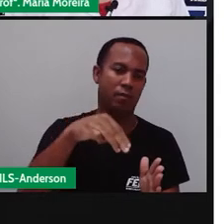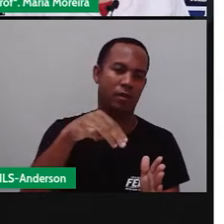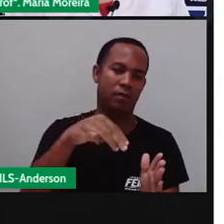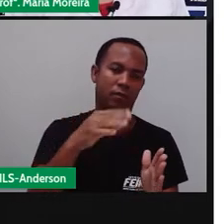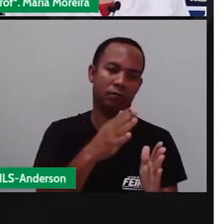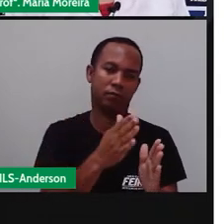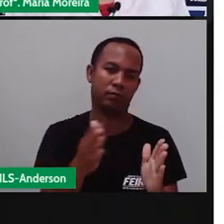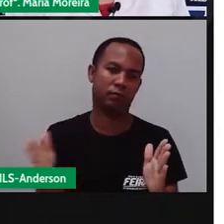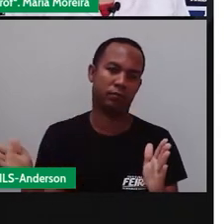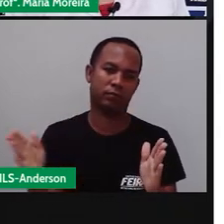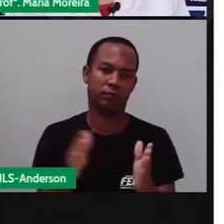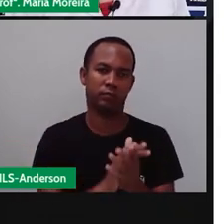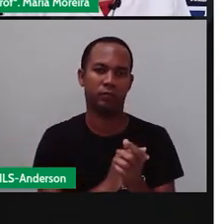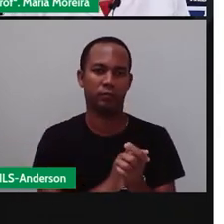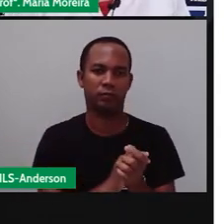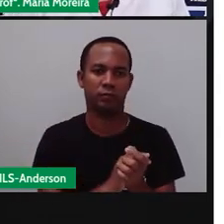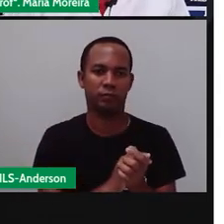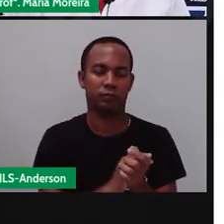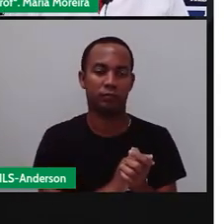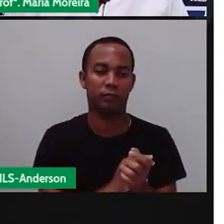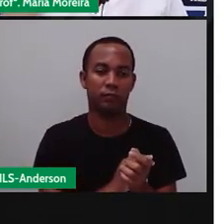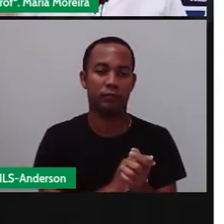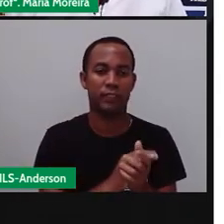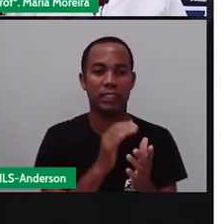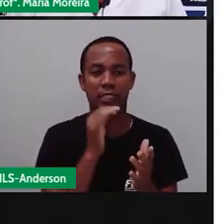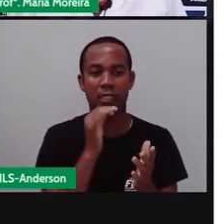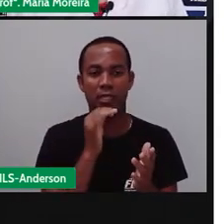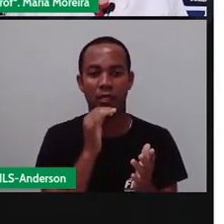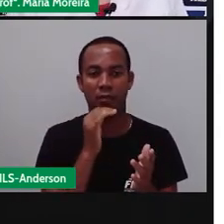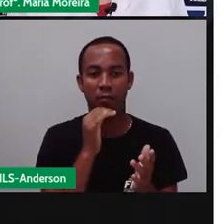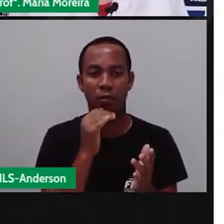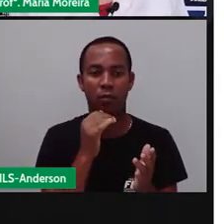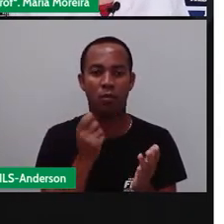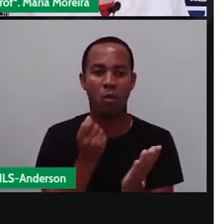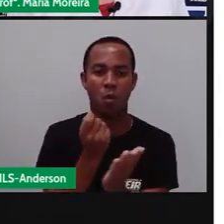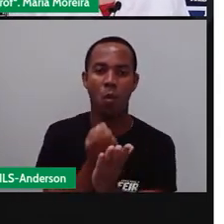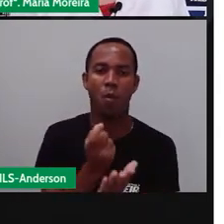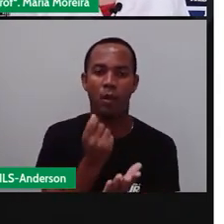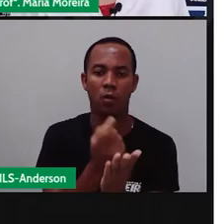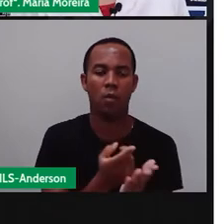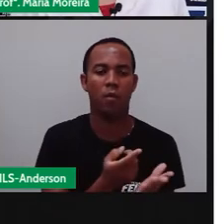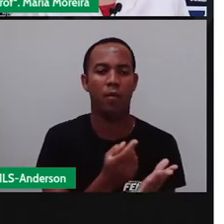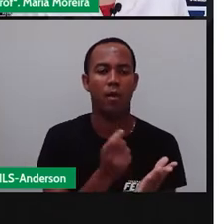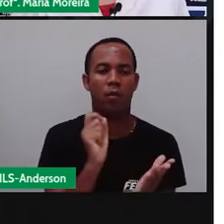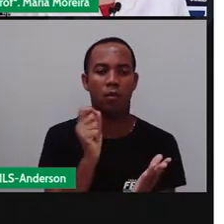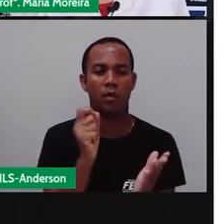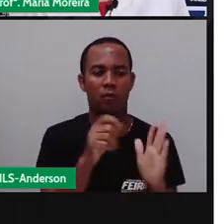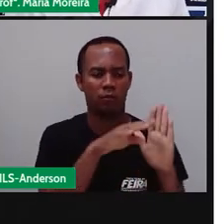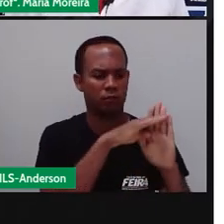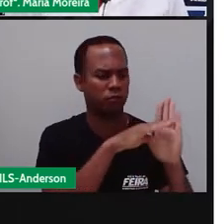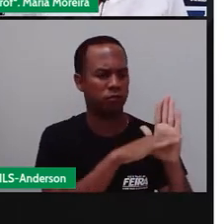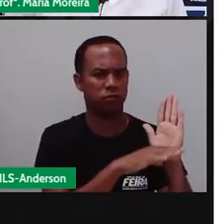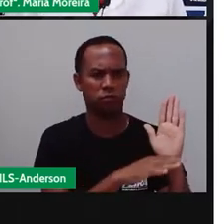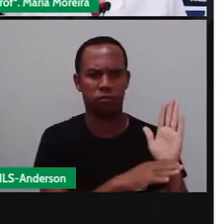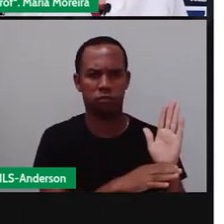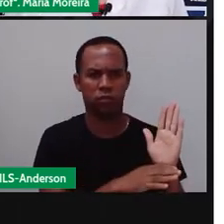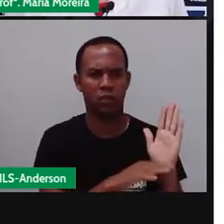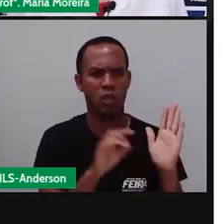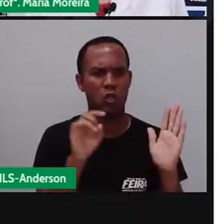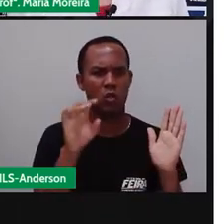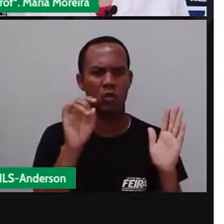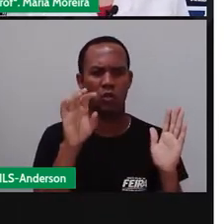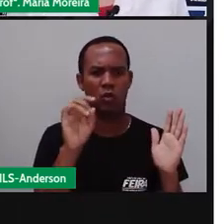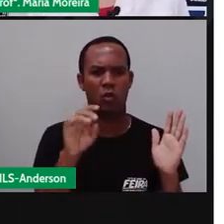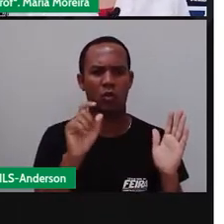alfabética, não é isso? Então, se eu vou fazer uma lista de compras, eu preciso colocar os produtos em ordem alfabética? Só